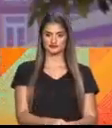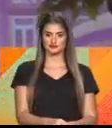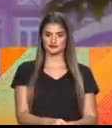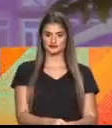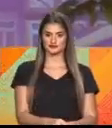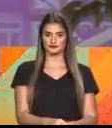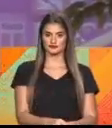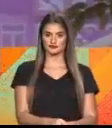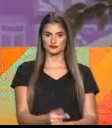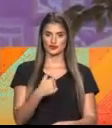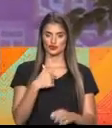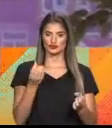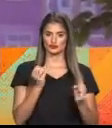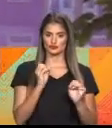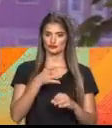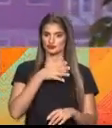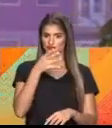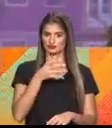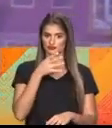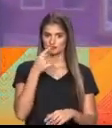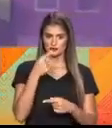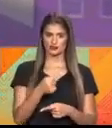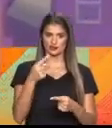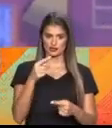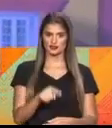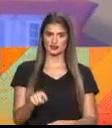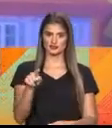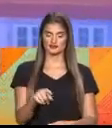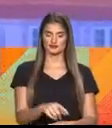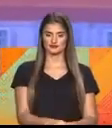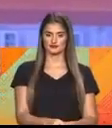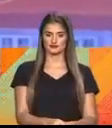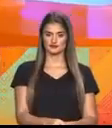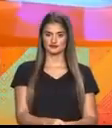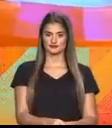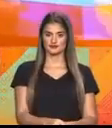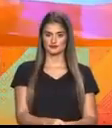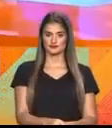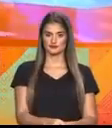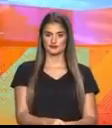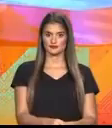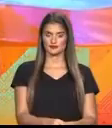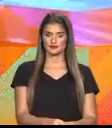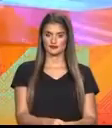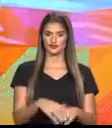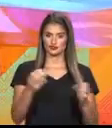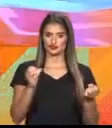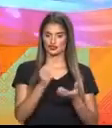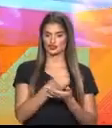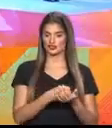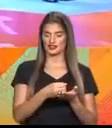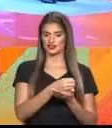sofrer. Eu já não tenho argumentos para te mostrar que não existe